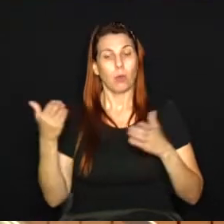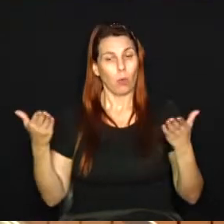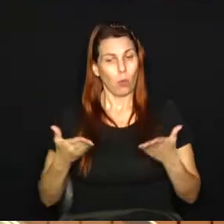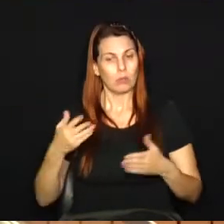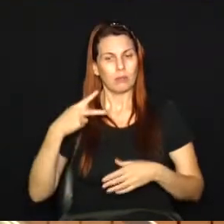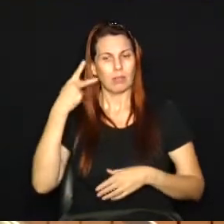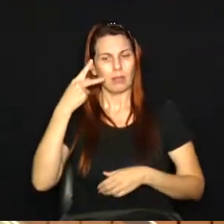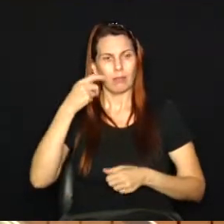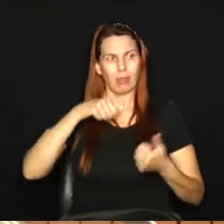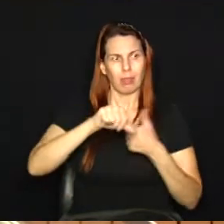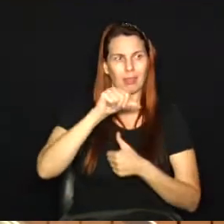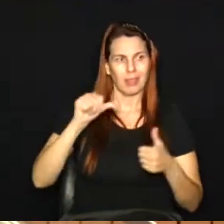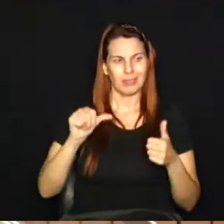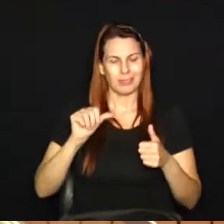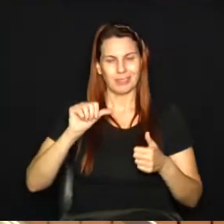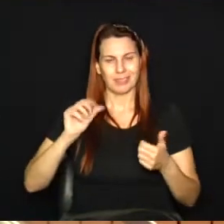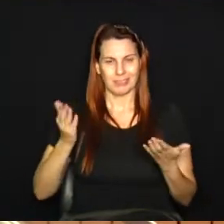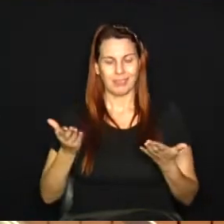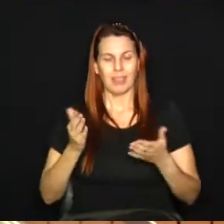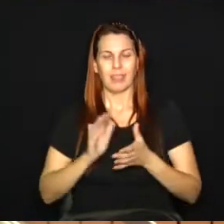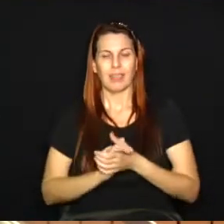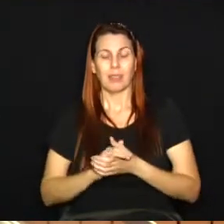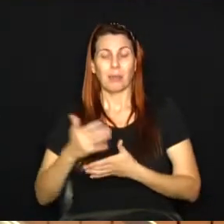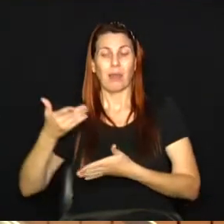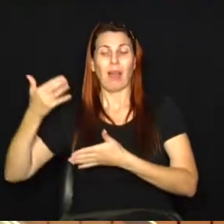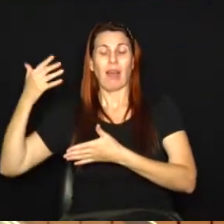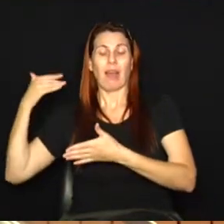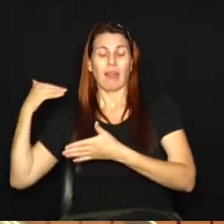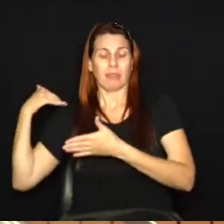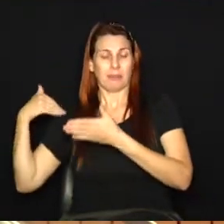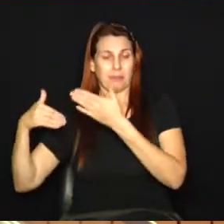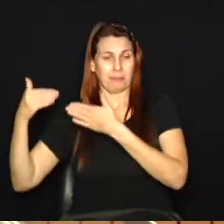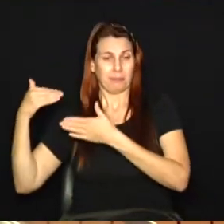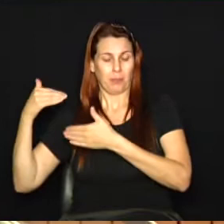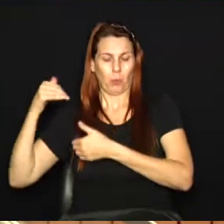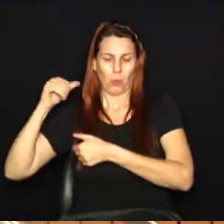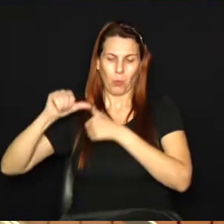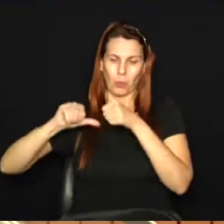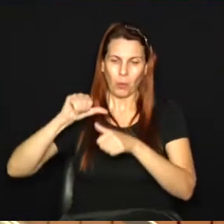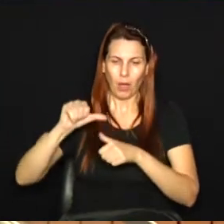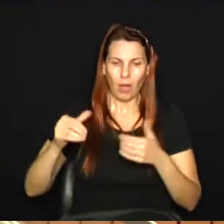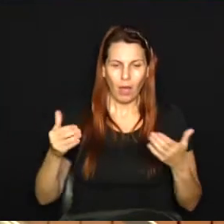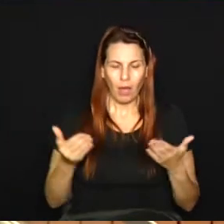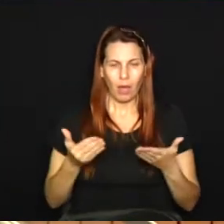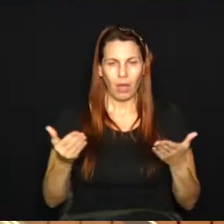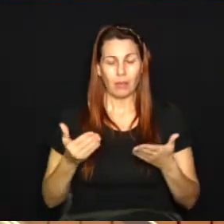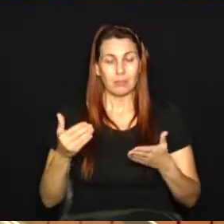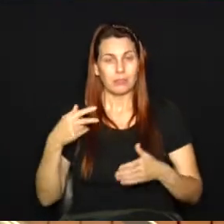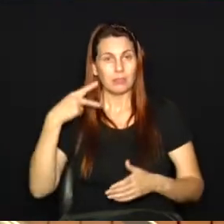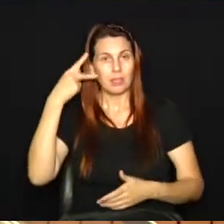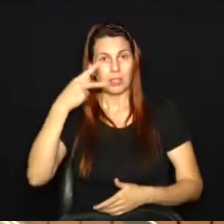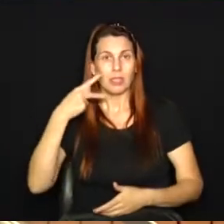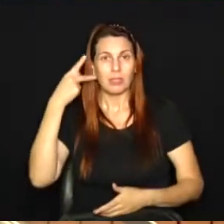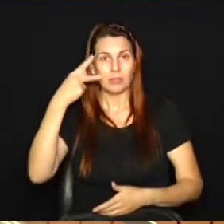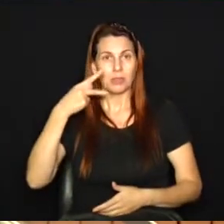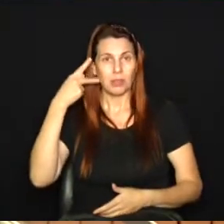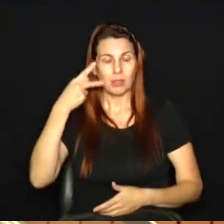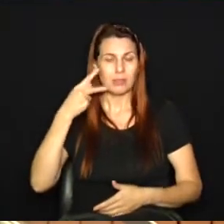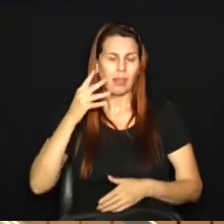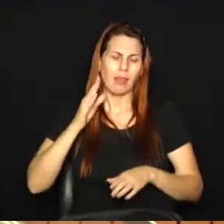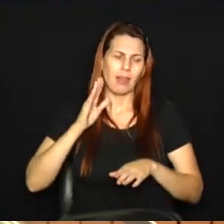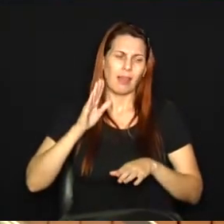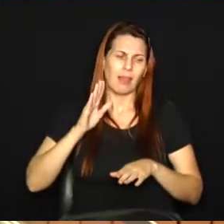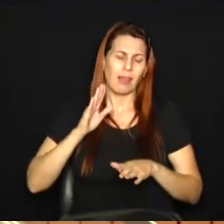não sou mais nada. A minha vida pregressa, ela se transformou em apenas um vereador, que muitas